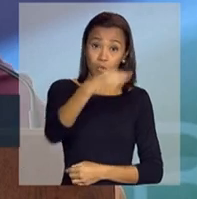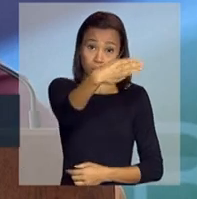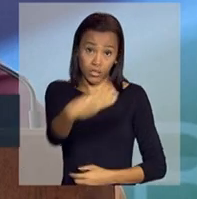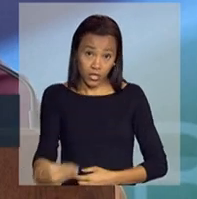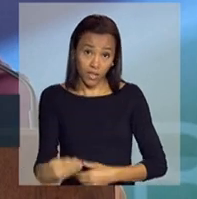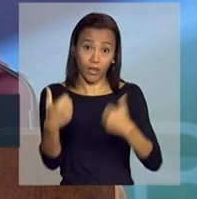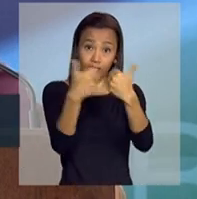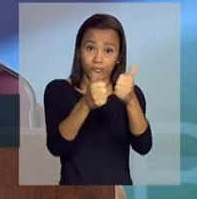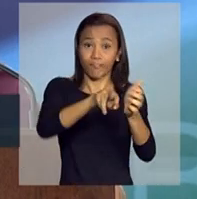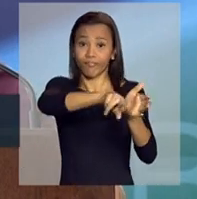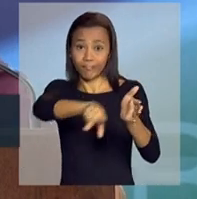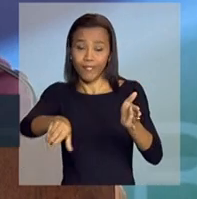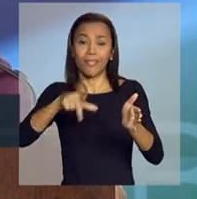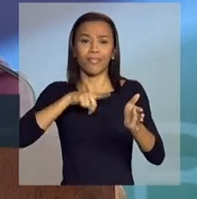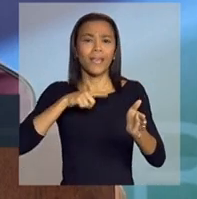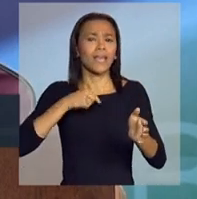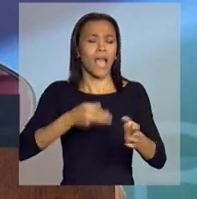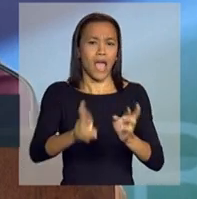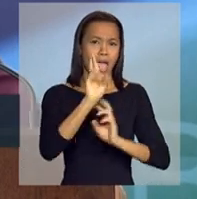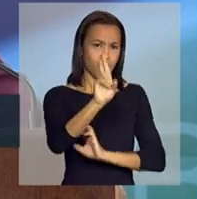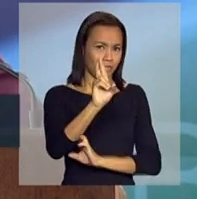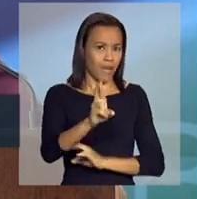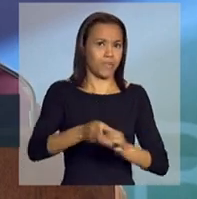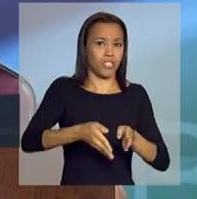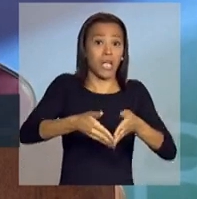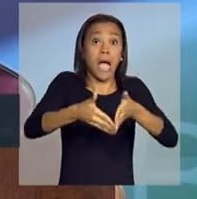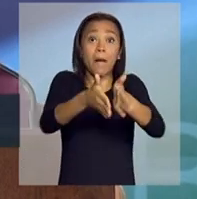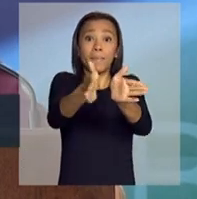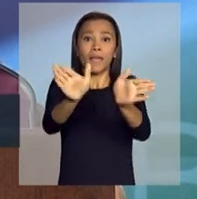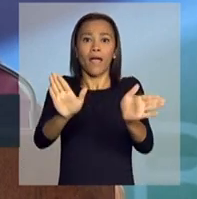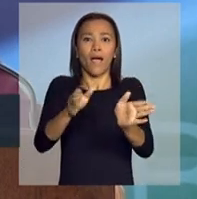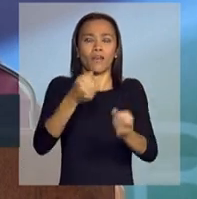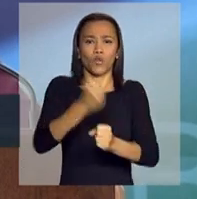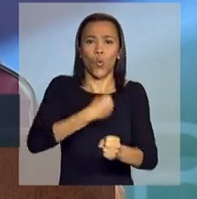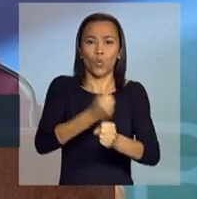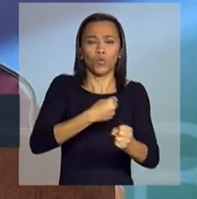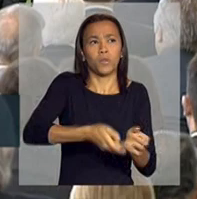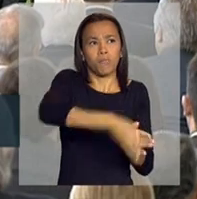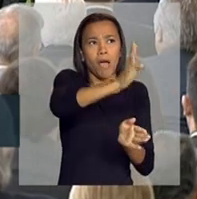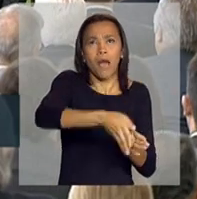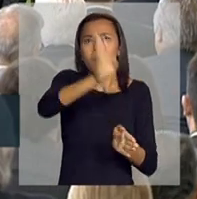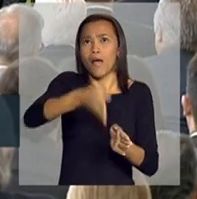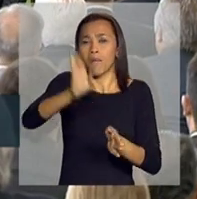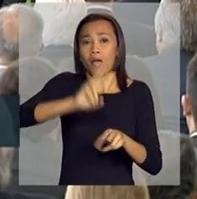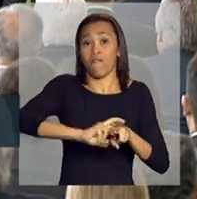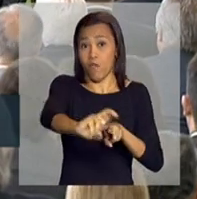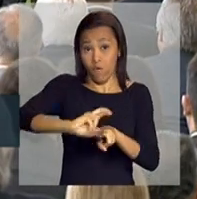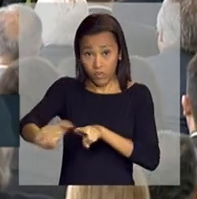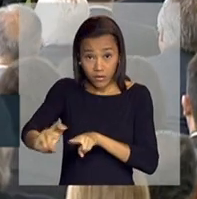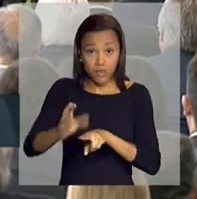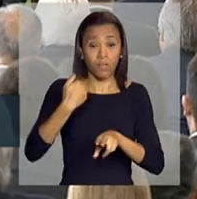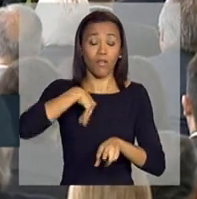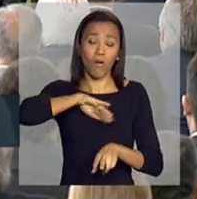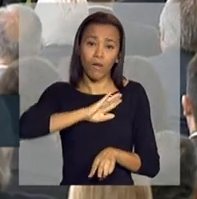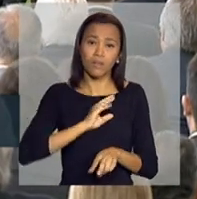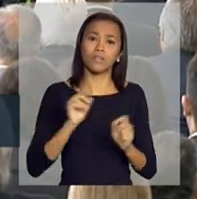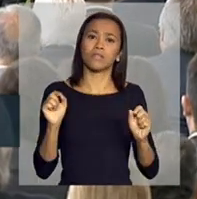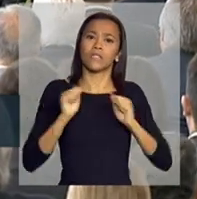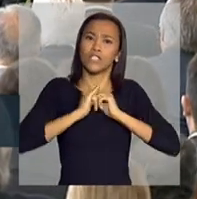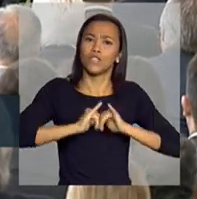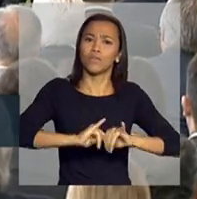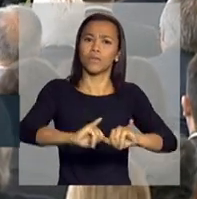Transportes tem nesta área de duplicar, de ampliar e de construir ferrovias, nós lançamos um